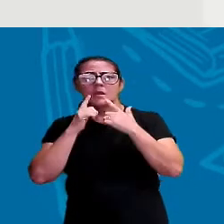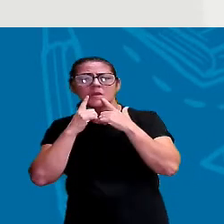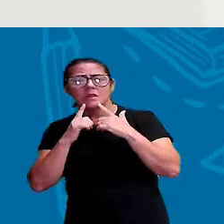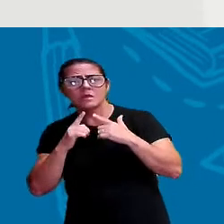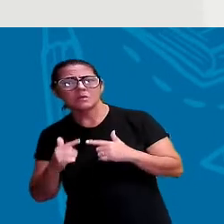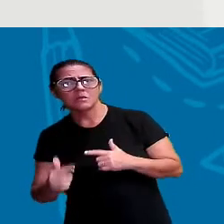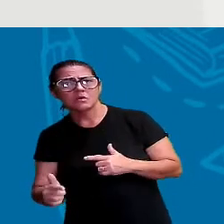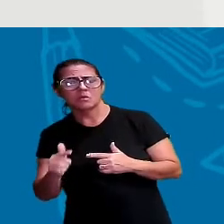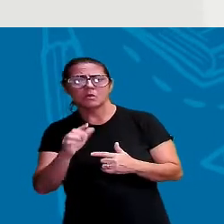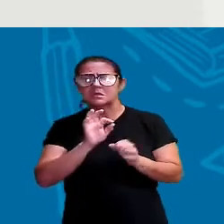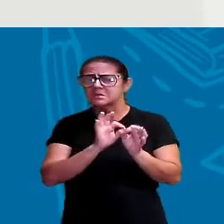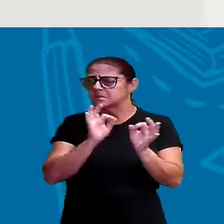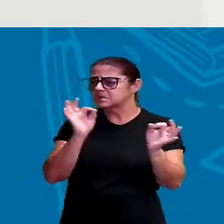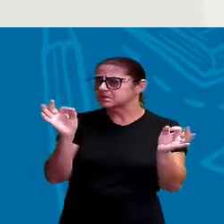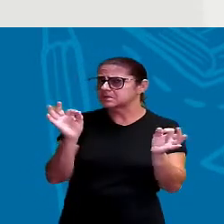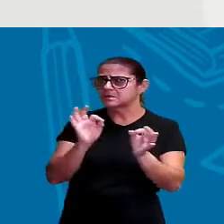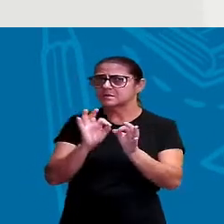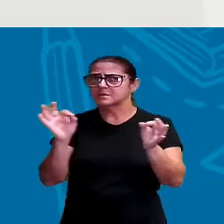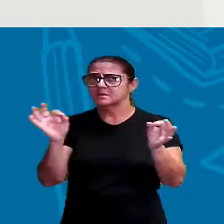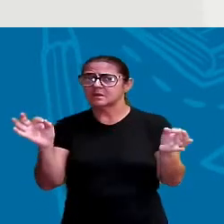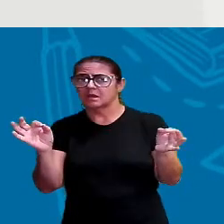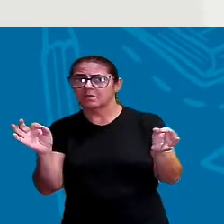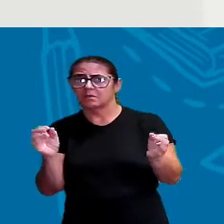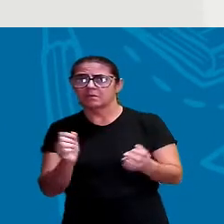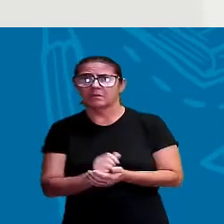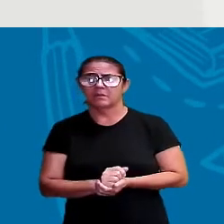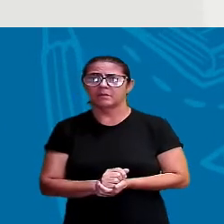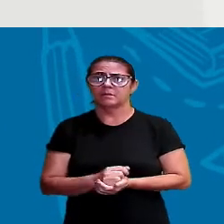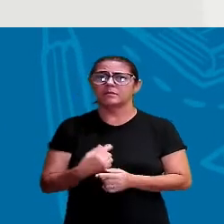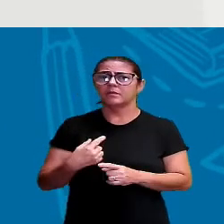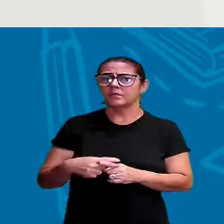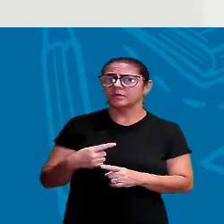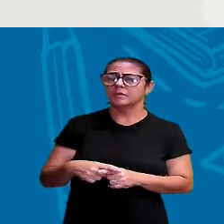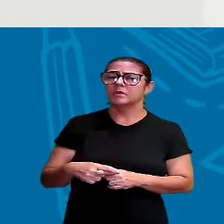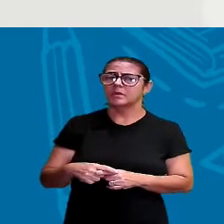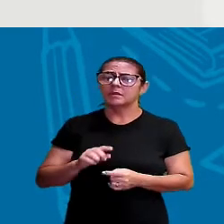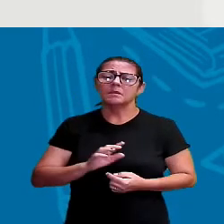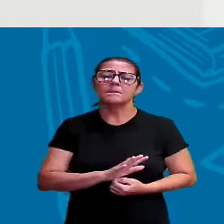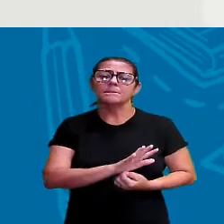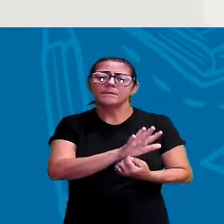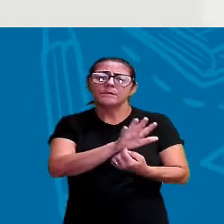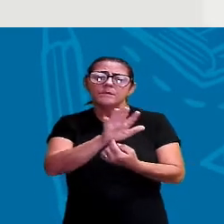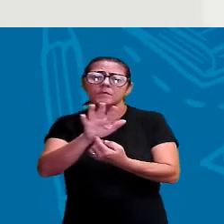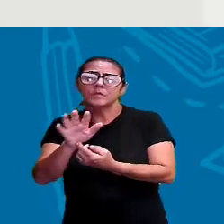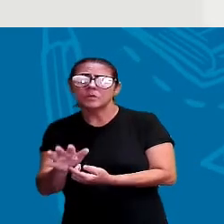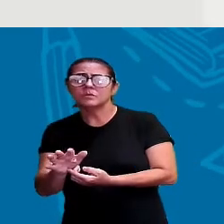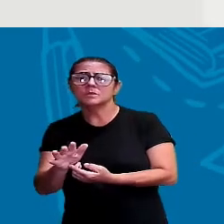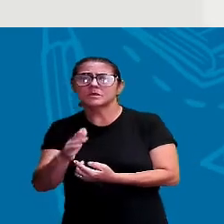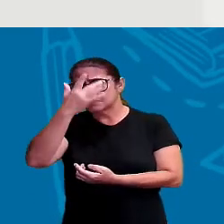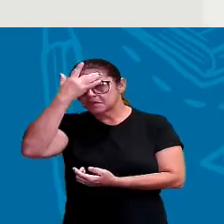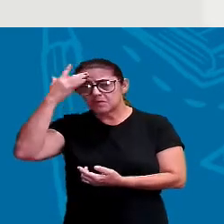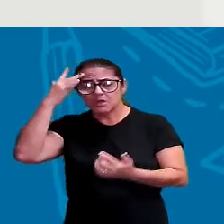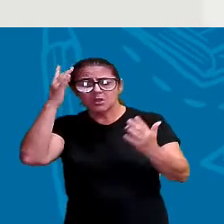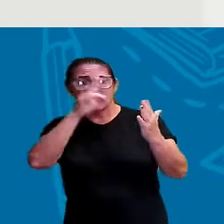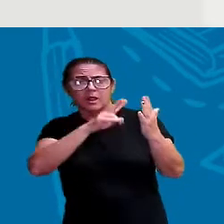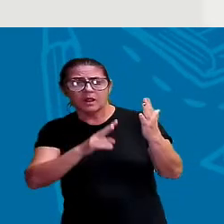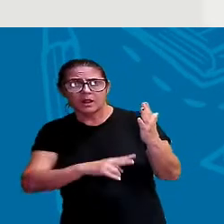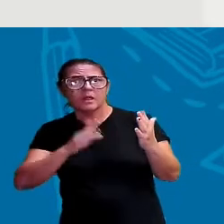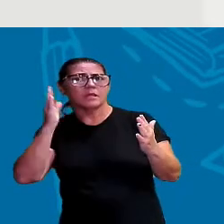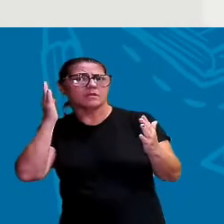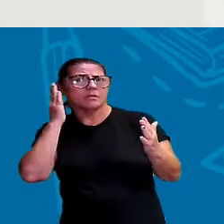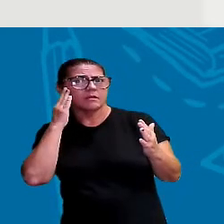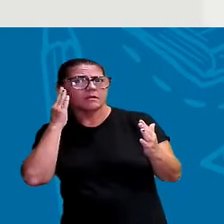Por que não pode ser uma linguagem complexa? Porque ele quer atingir o público em geral. Então, se ele quer